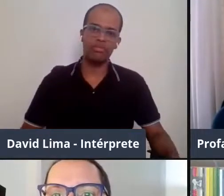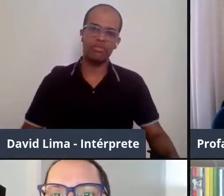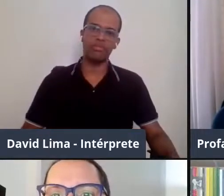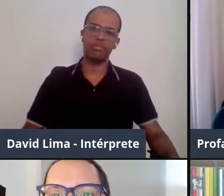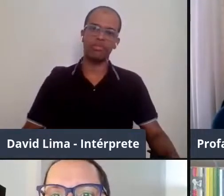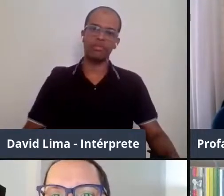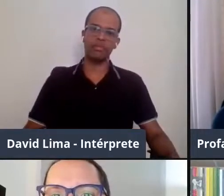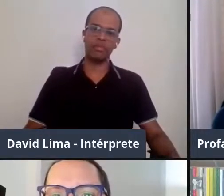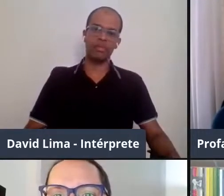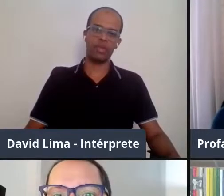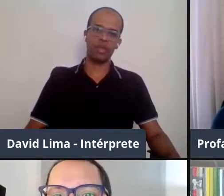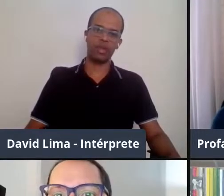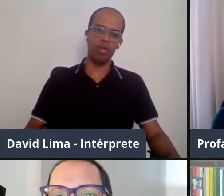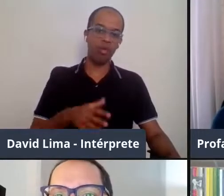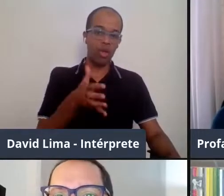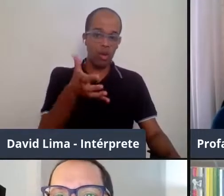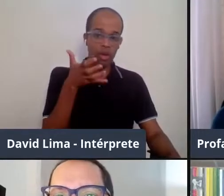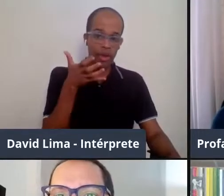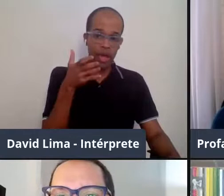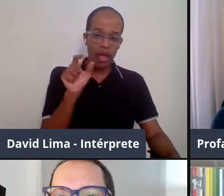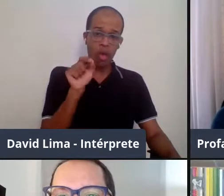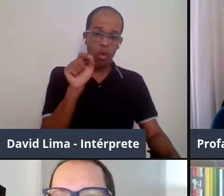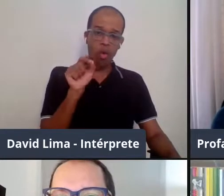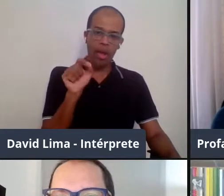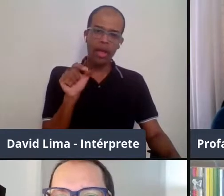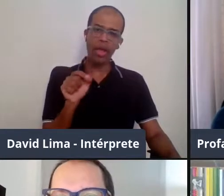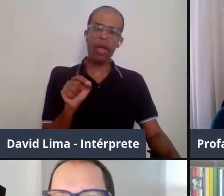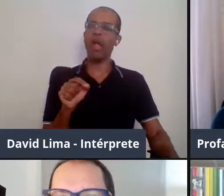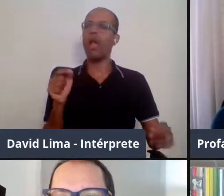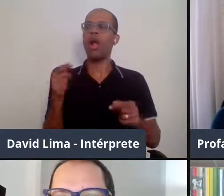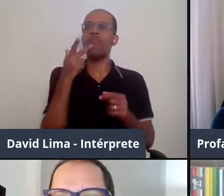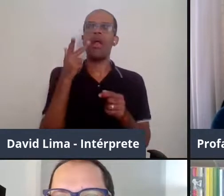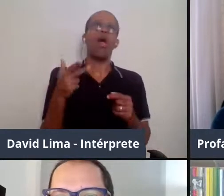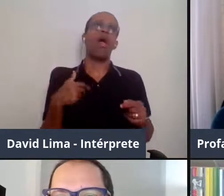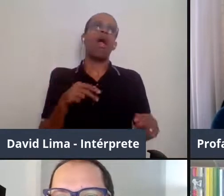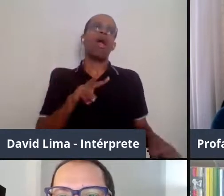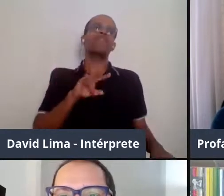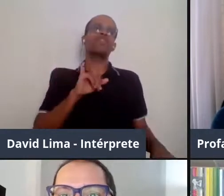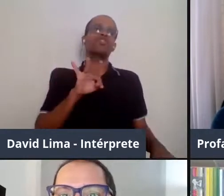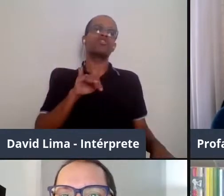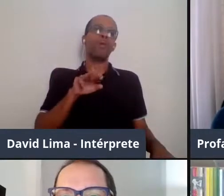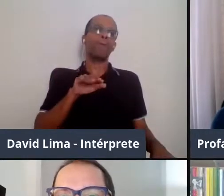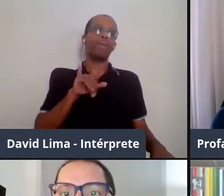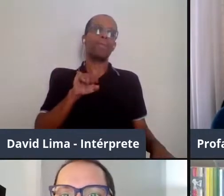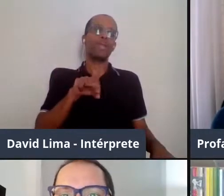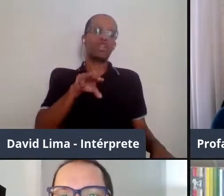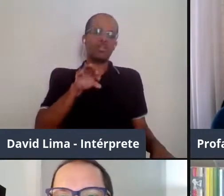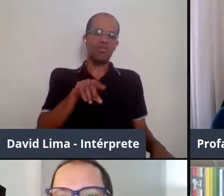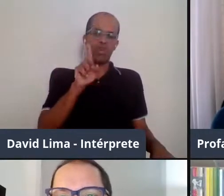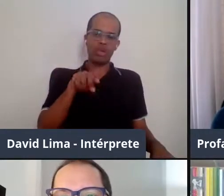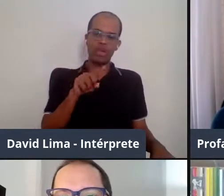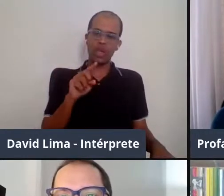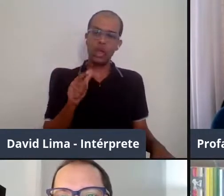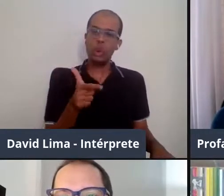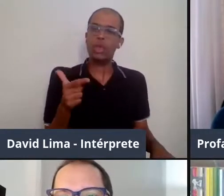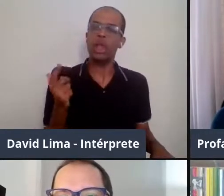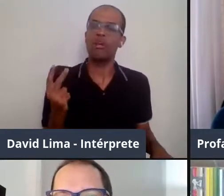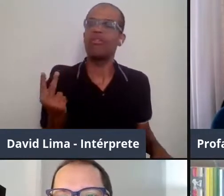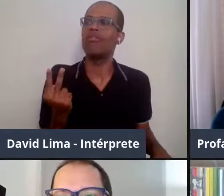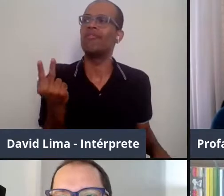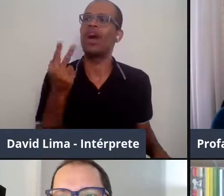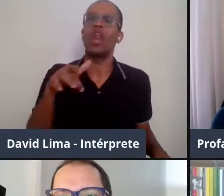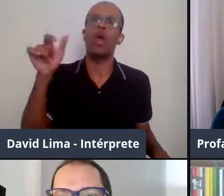e insisto isso nos meus trabalhos, superar aquela abordagem da vitimização, que na verdade acaba desvalorizando